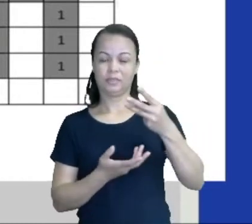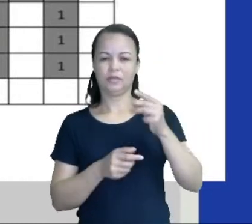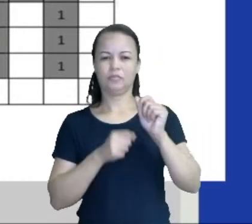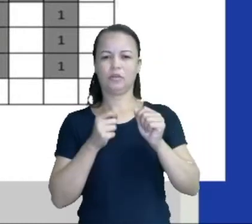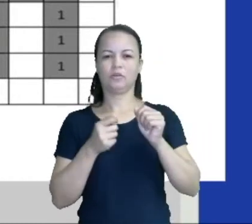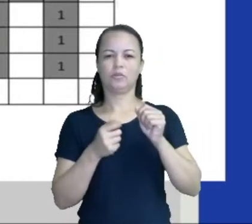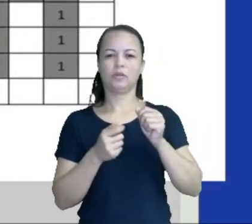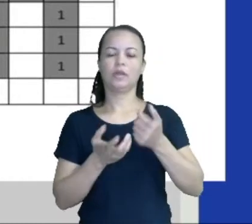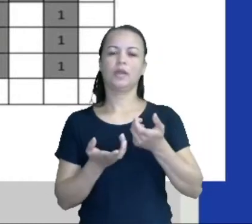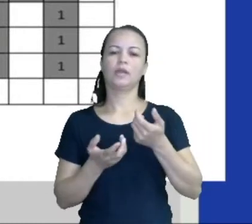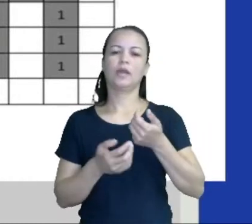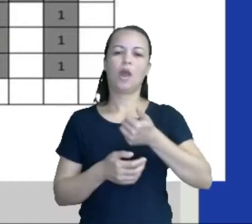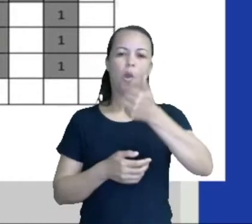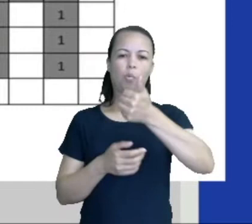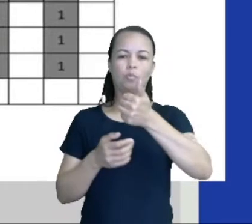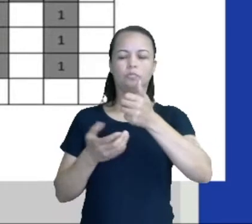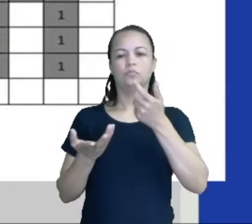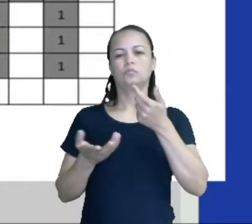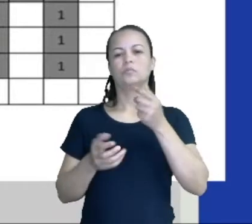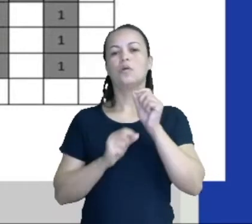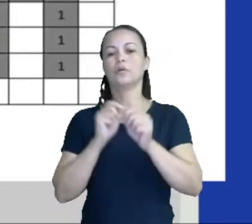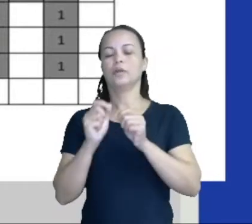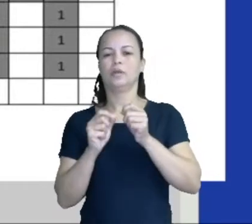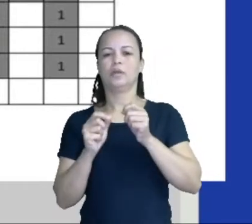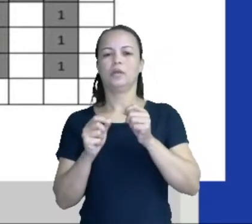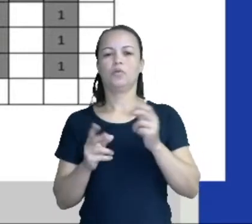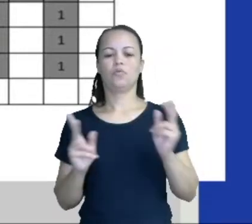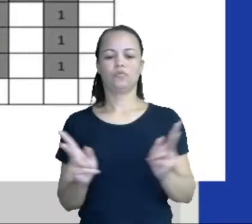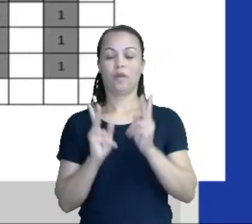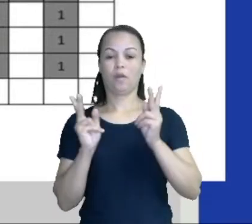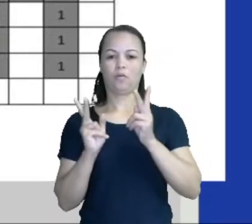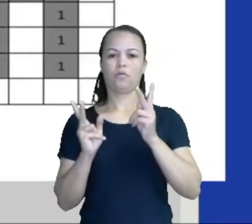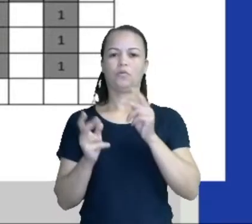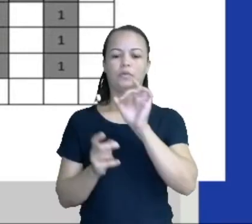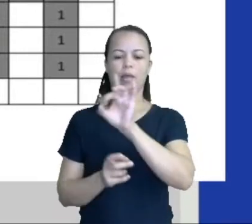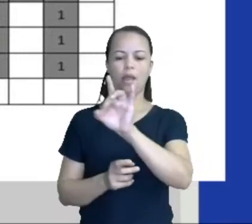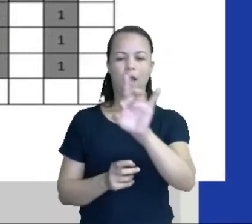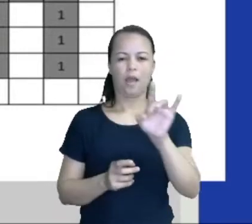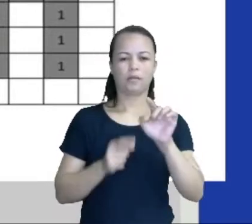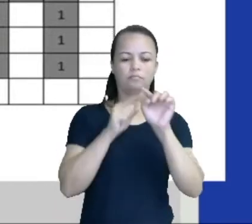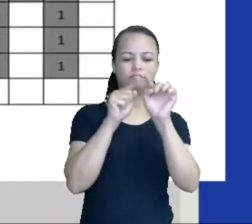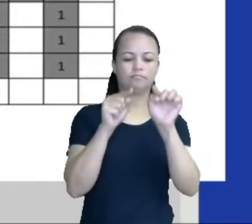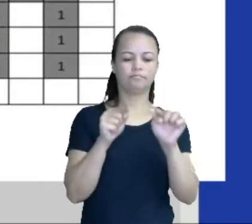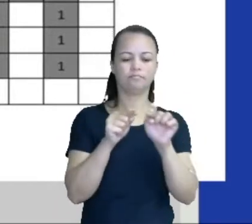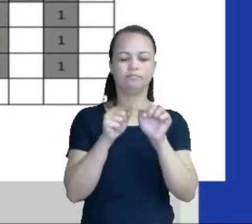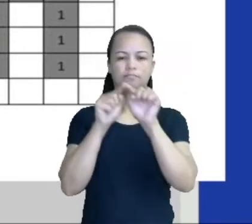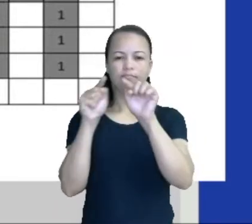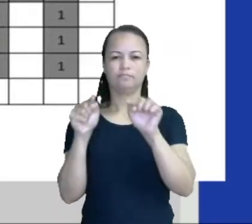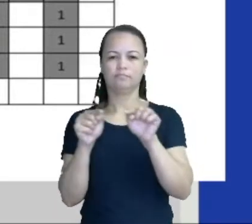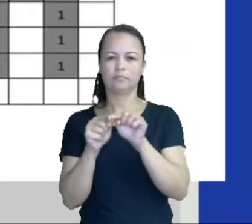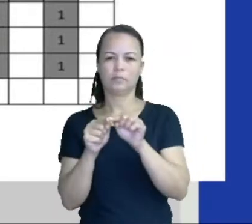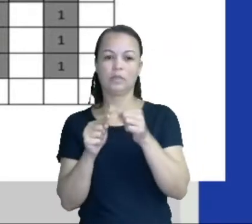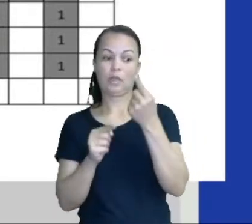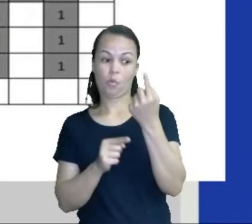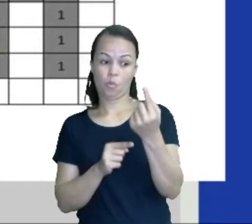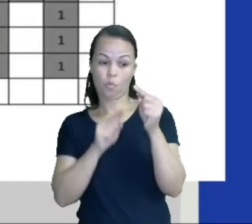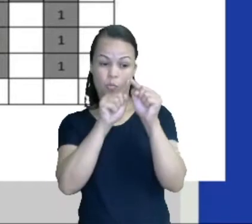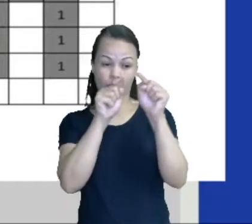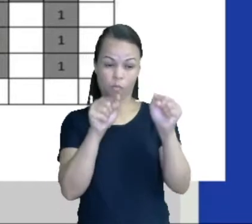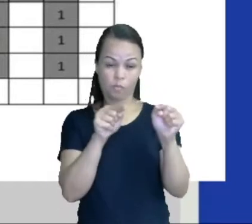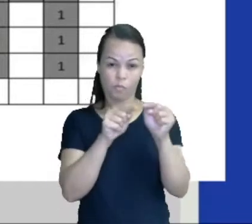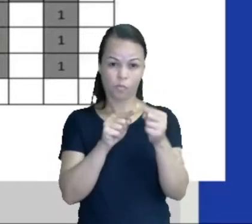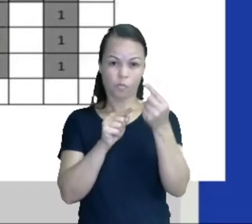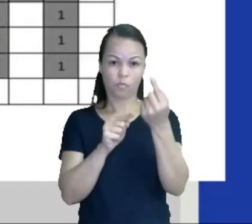questão 1. 1 quer dizer o quê? O valor de cada quadrinho. Cada quadrinho é 1 centímetro.